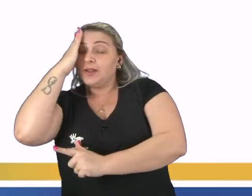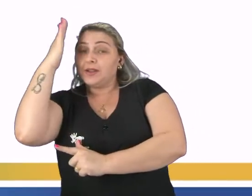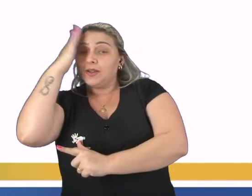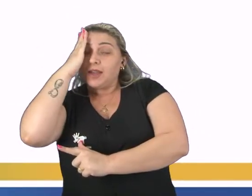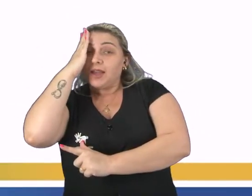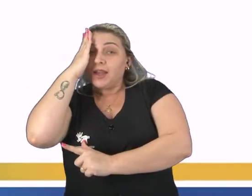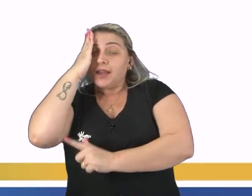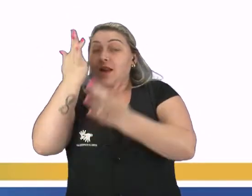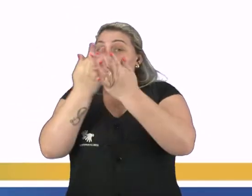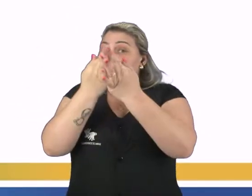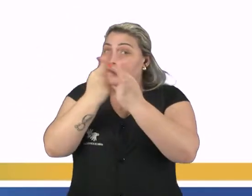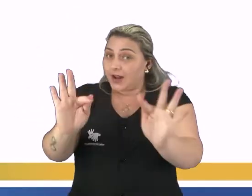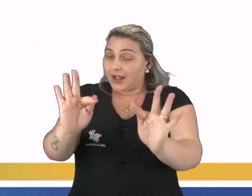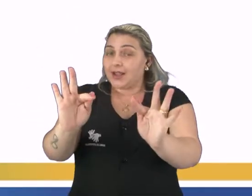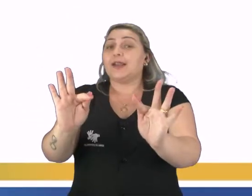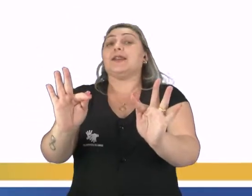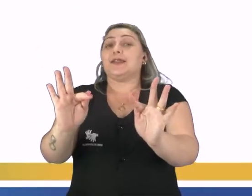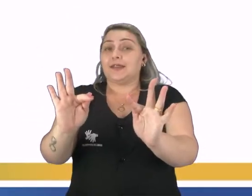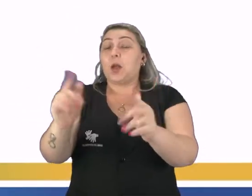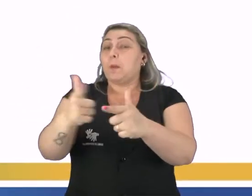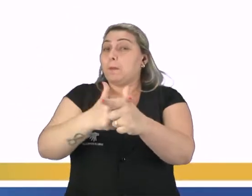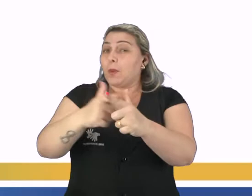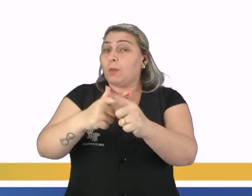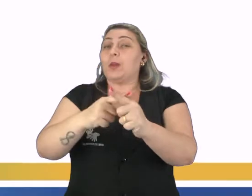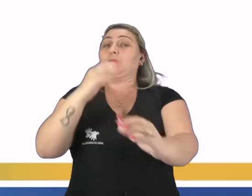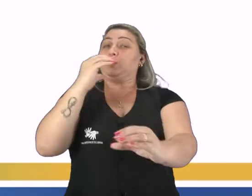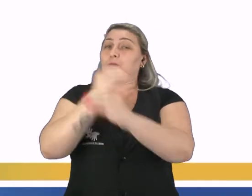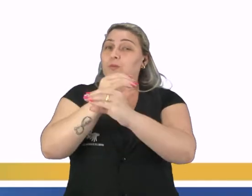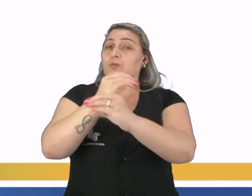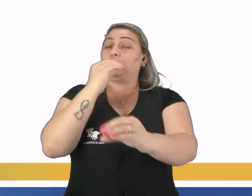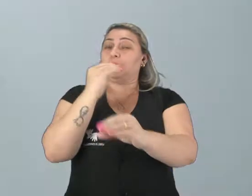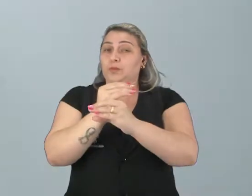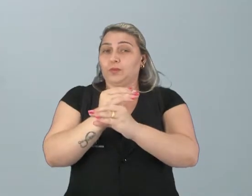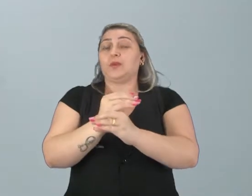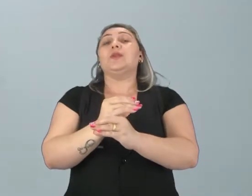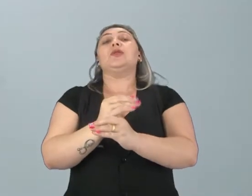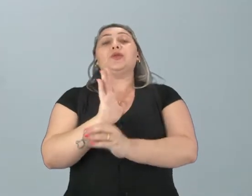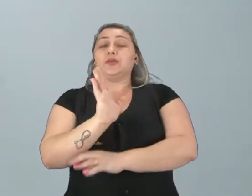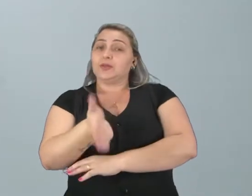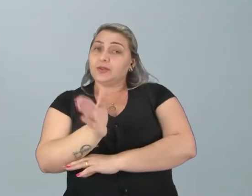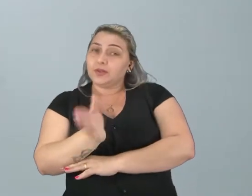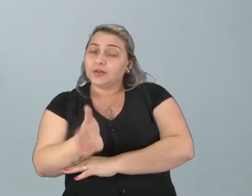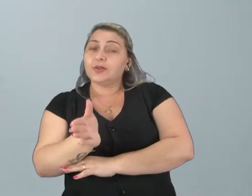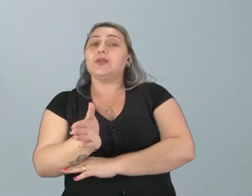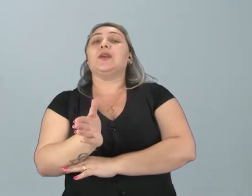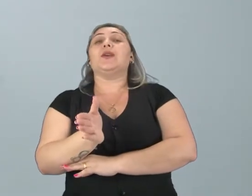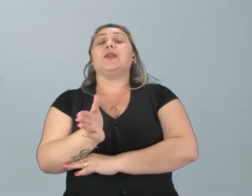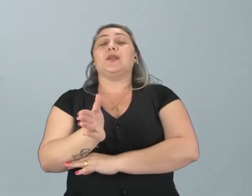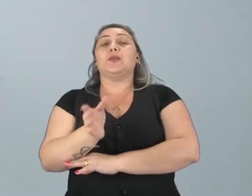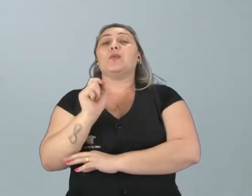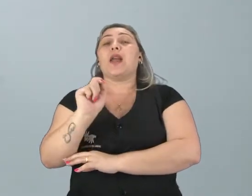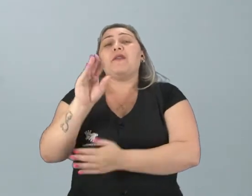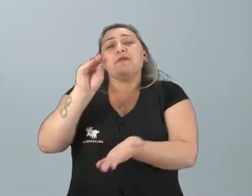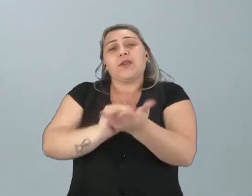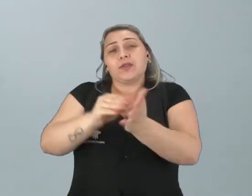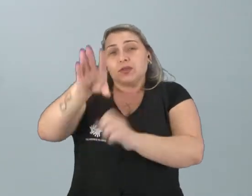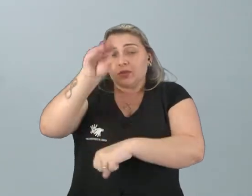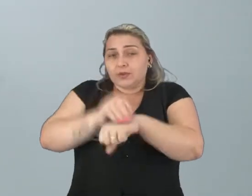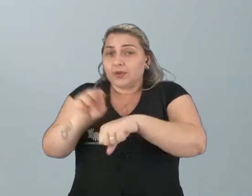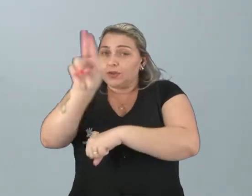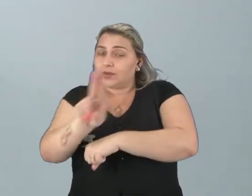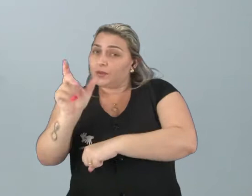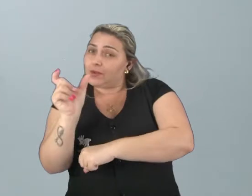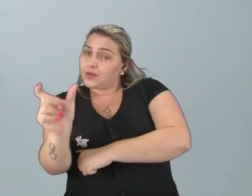do enunciado ou ruídos na comunicação. Gente, como o próprio nome diz, os vícios de linguagem, eles